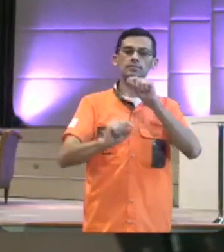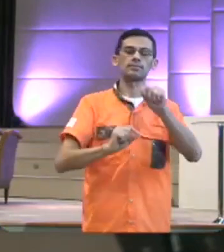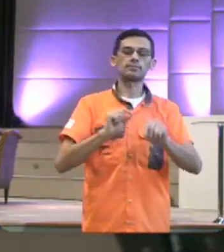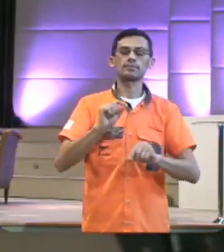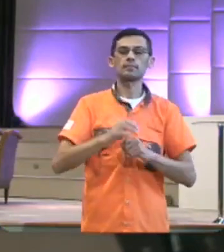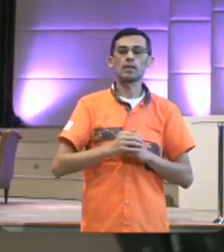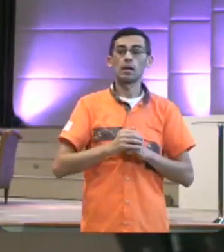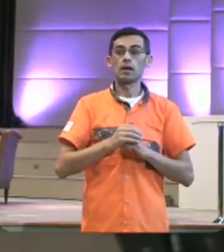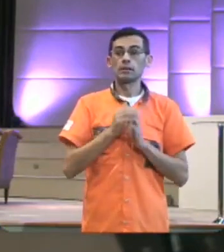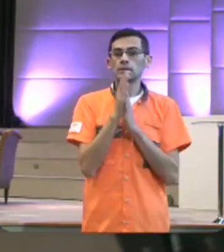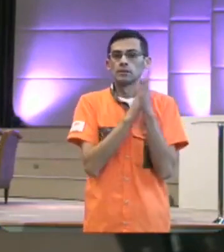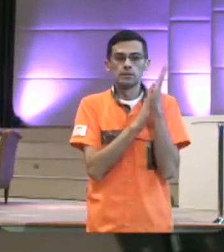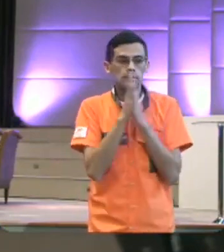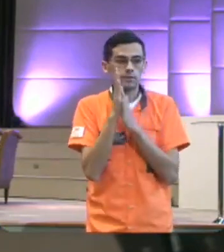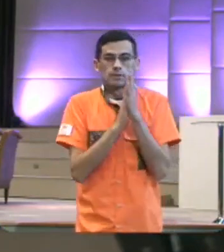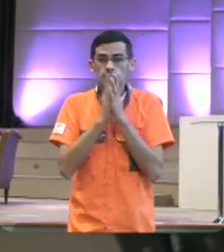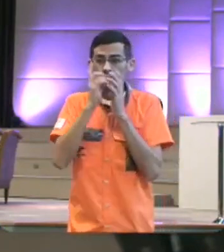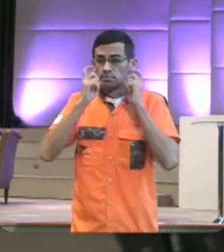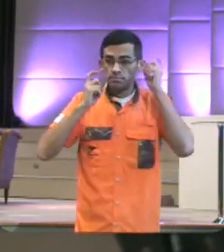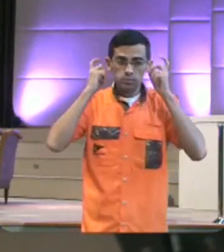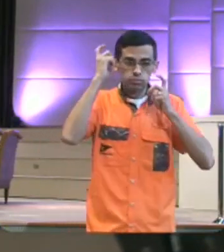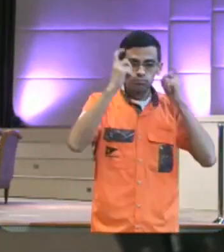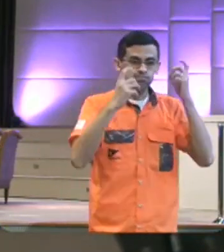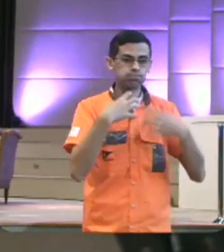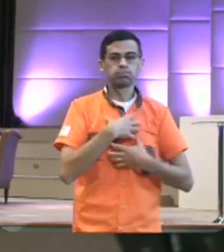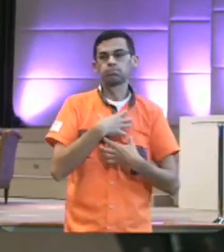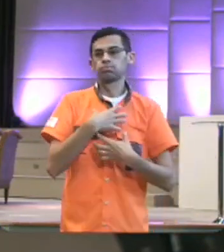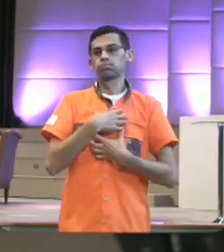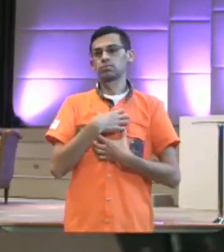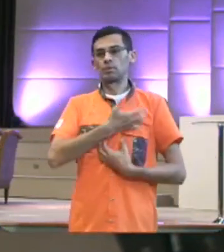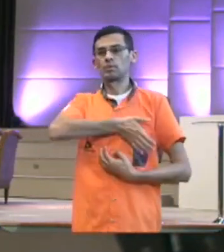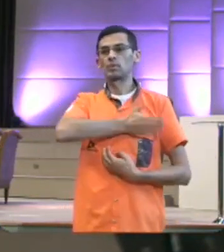com ansiedade, com sentimentos.